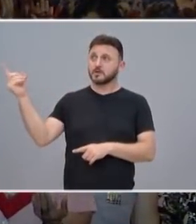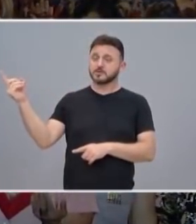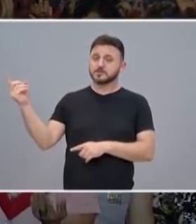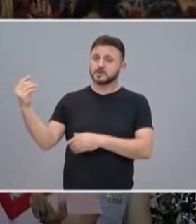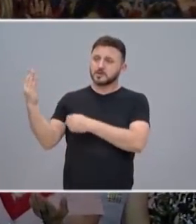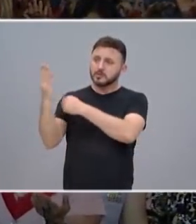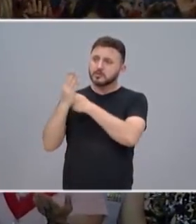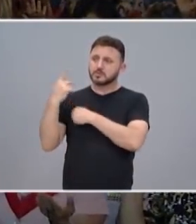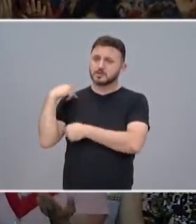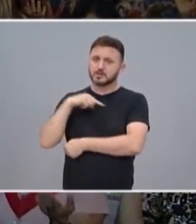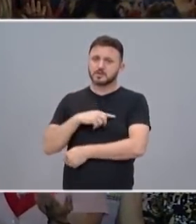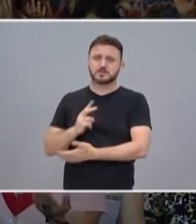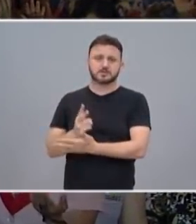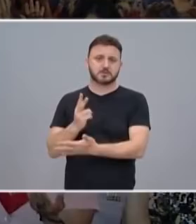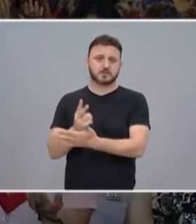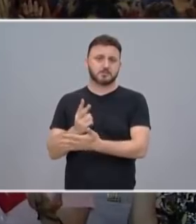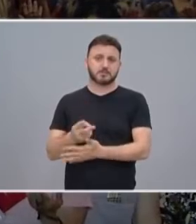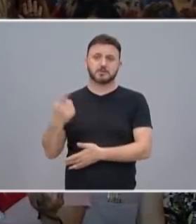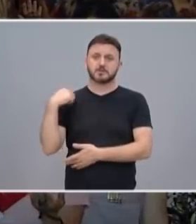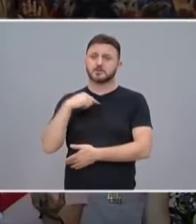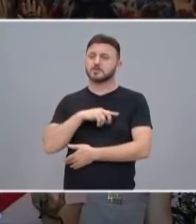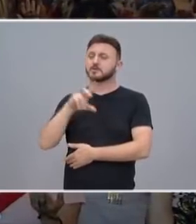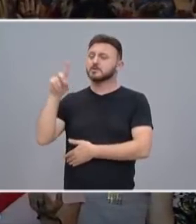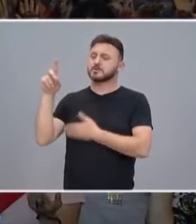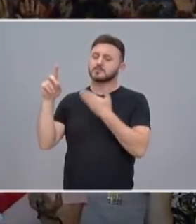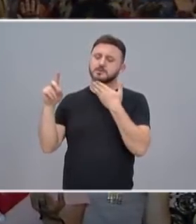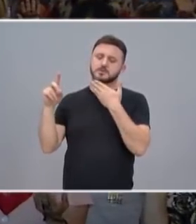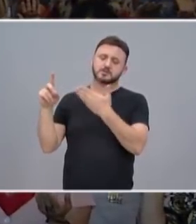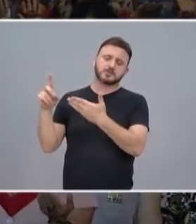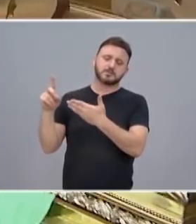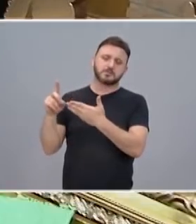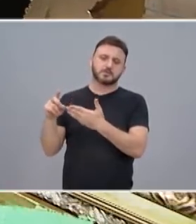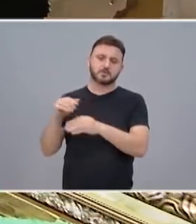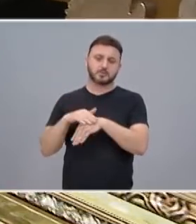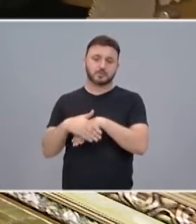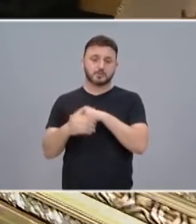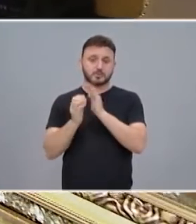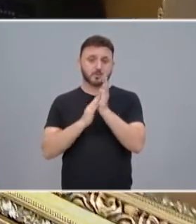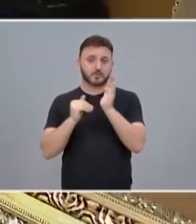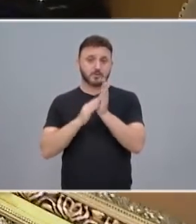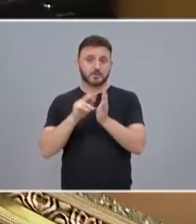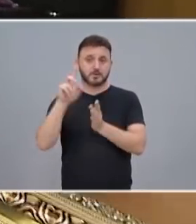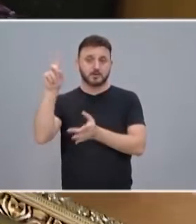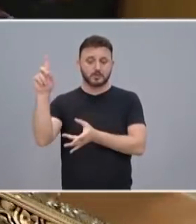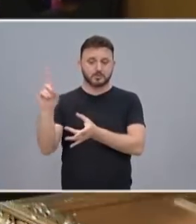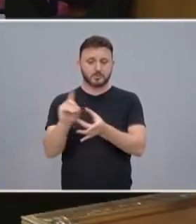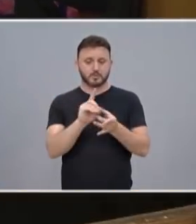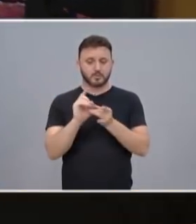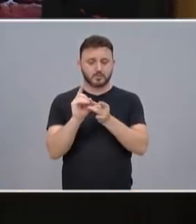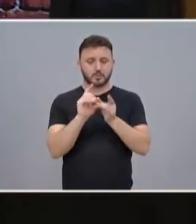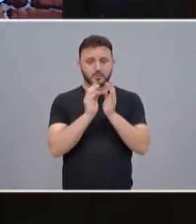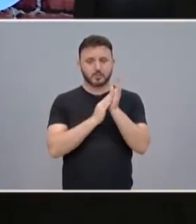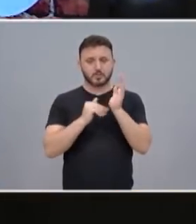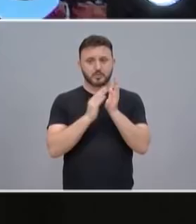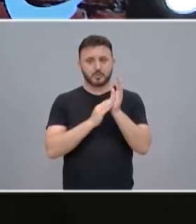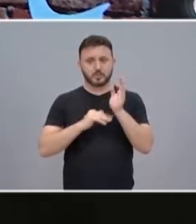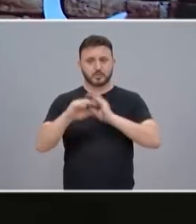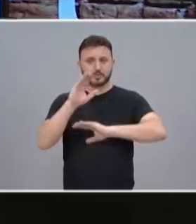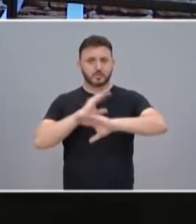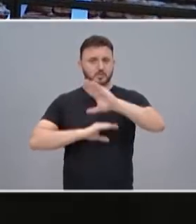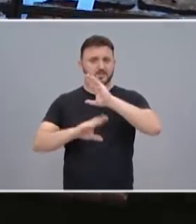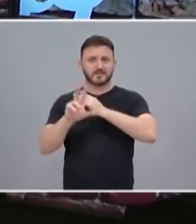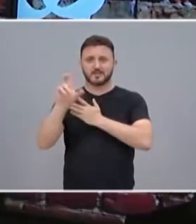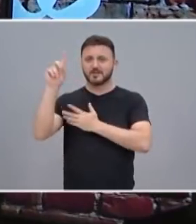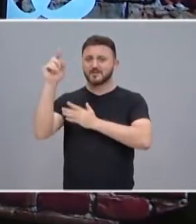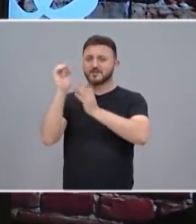tuas mãos nós clamamos e pedimos. É louvor, Deus habita no louvor. Louvemos ao nosso